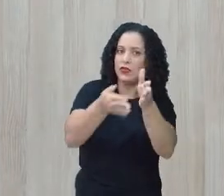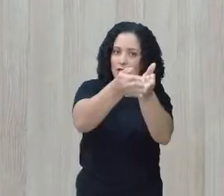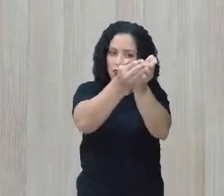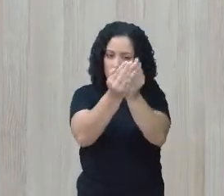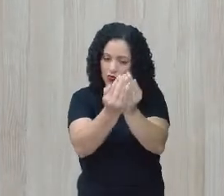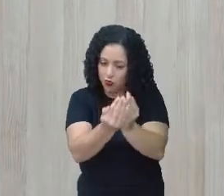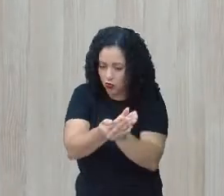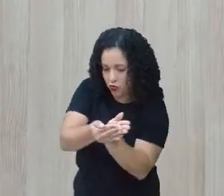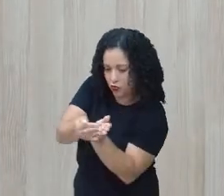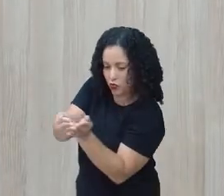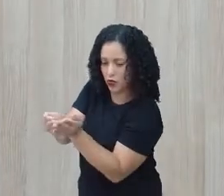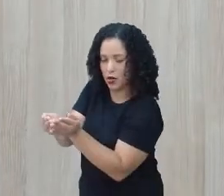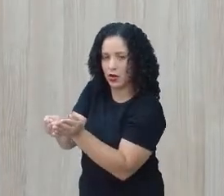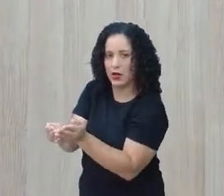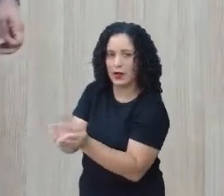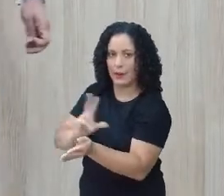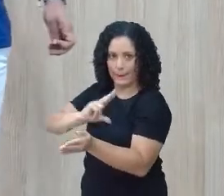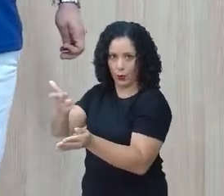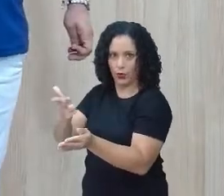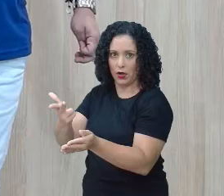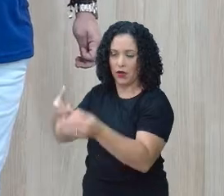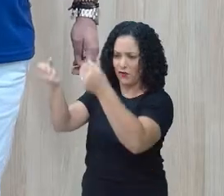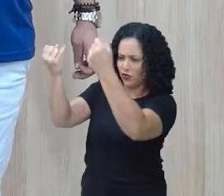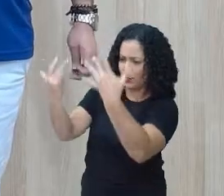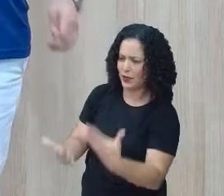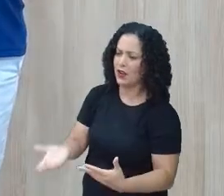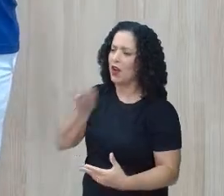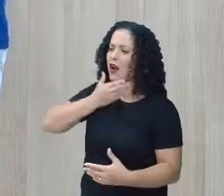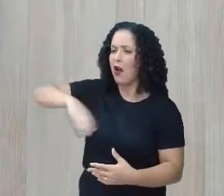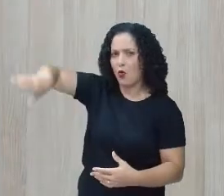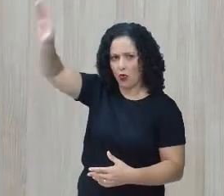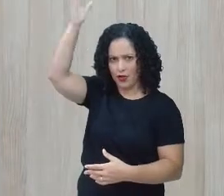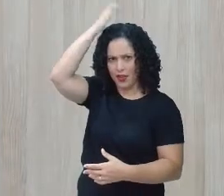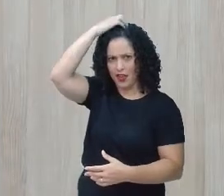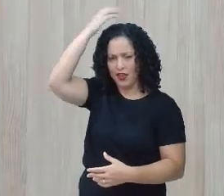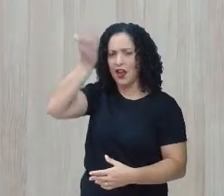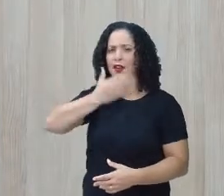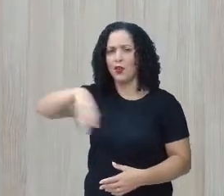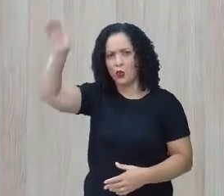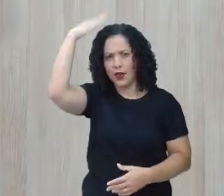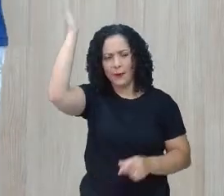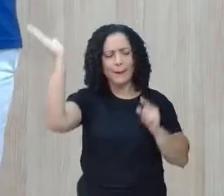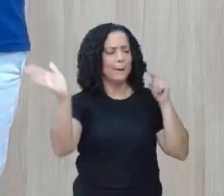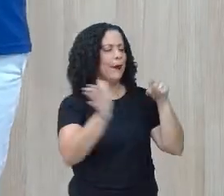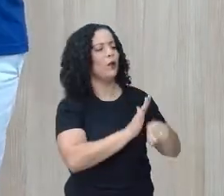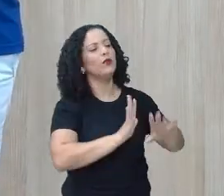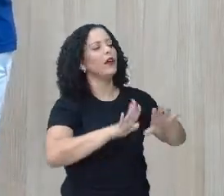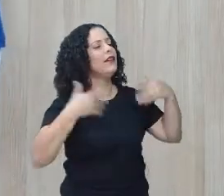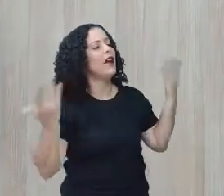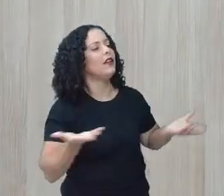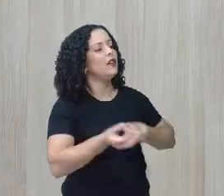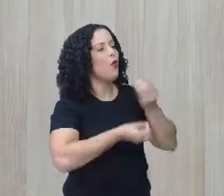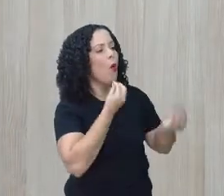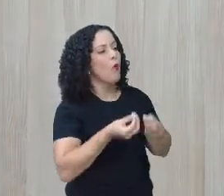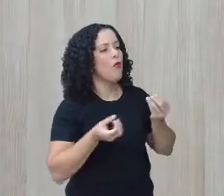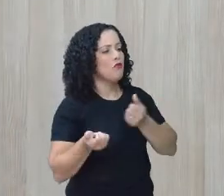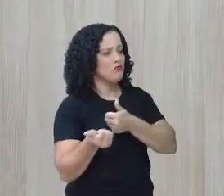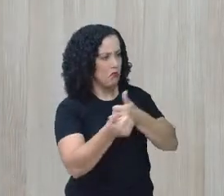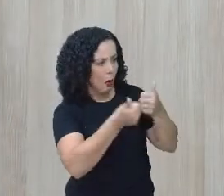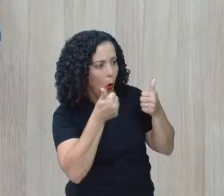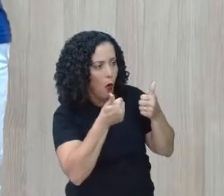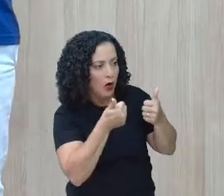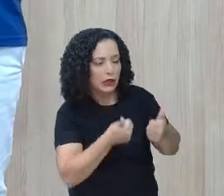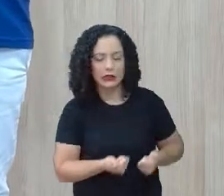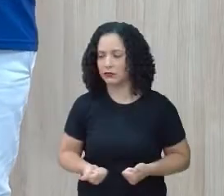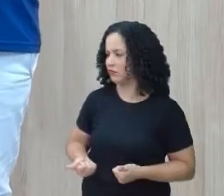Portugal, que vai relatar lá para o rei, né? Aí o rei pergunta, e aí Bartolomeu, como é que foi? O negócio foi de boa? Ele faz,